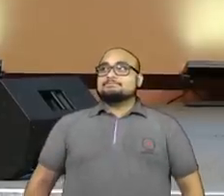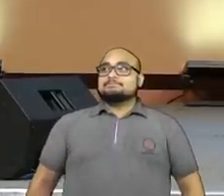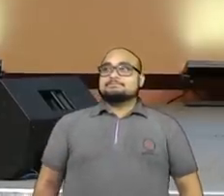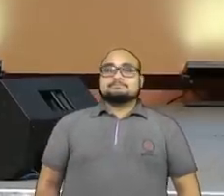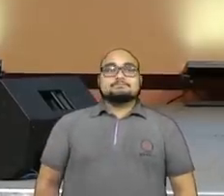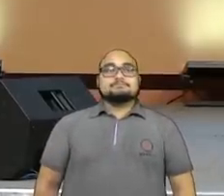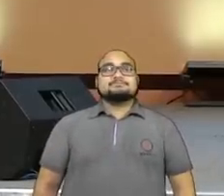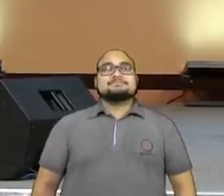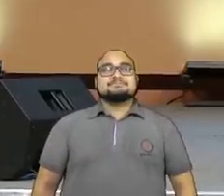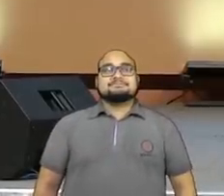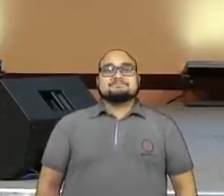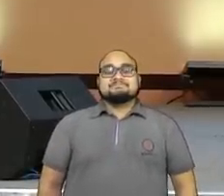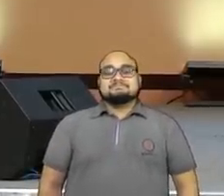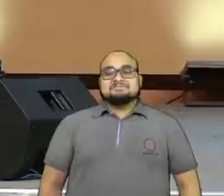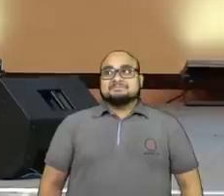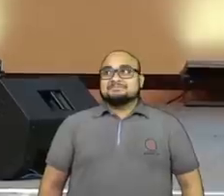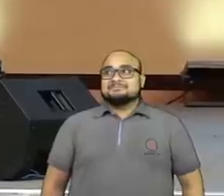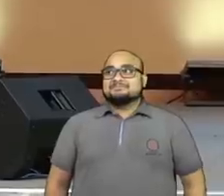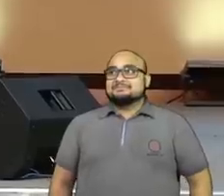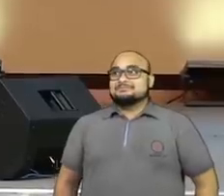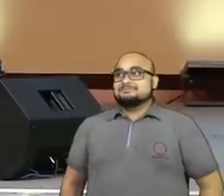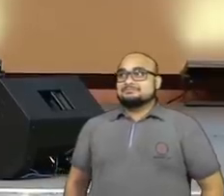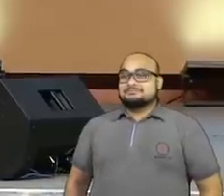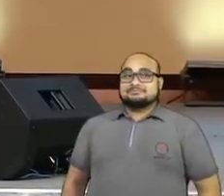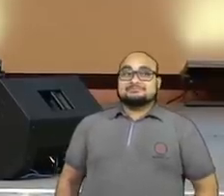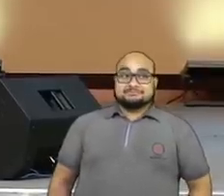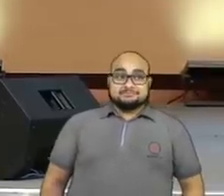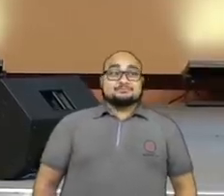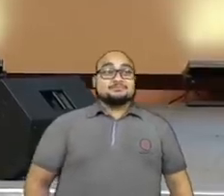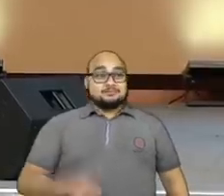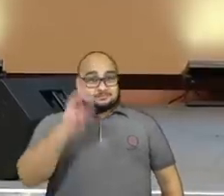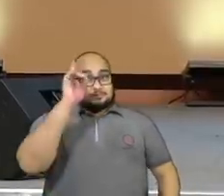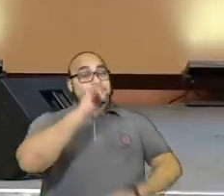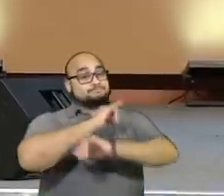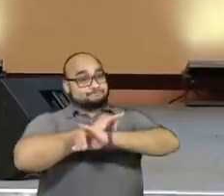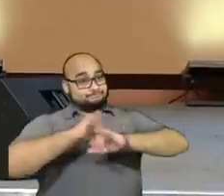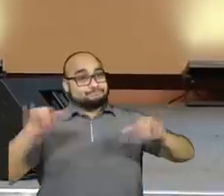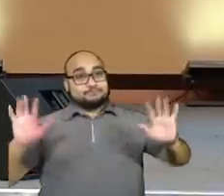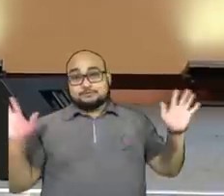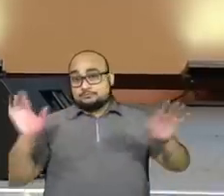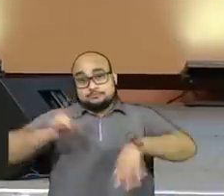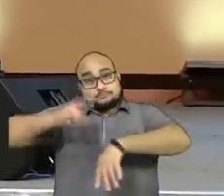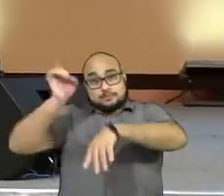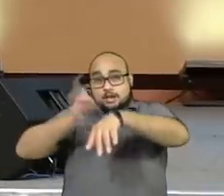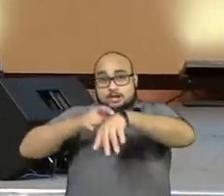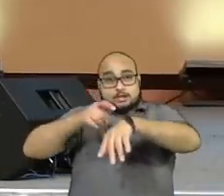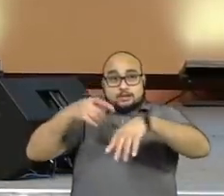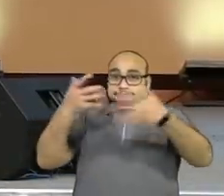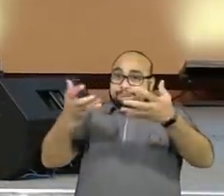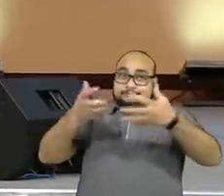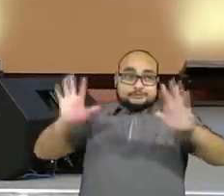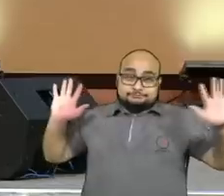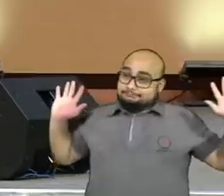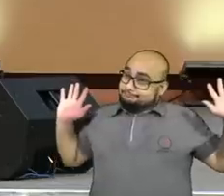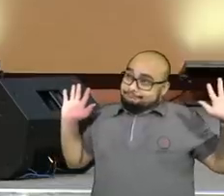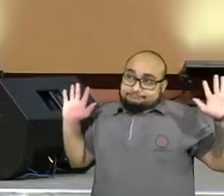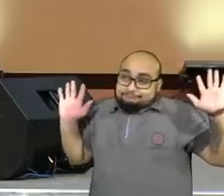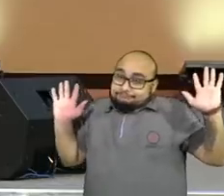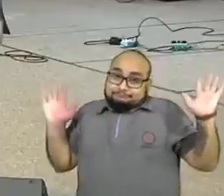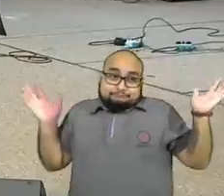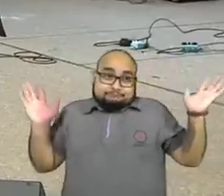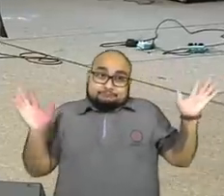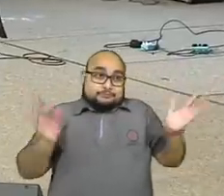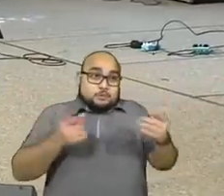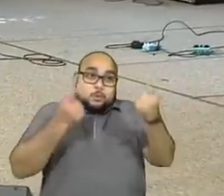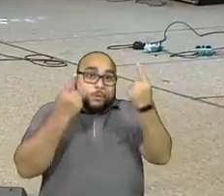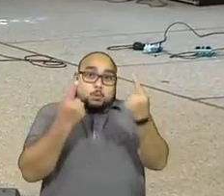Isso. Aproveitar, porque Deus vai falando do que ele quer, né, irmão? Assim, na hora que... Isso. Eu não tenho nada contra. Eu só estou falando, você só